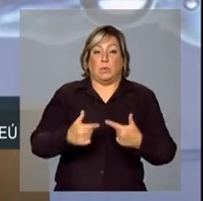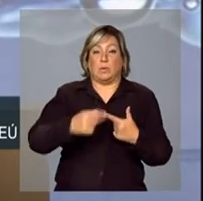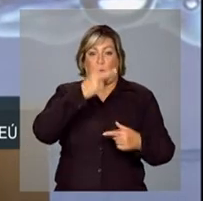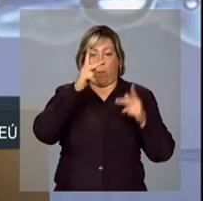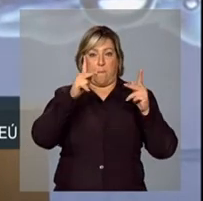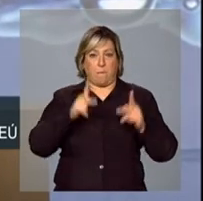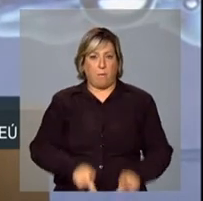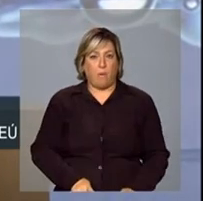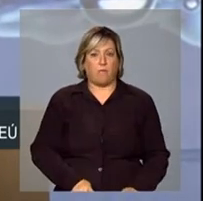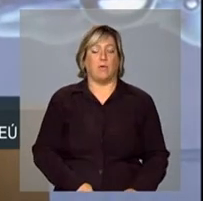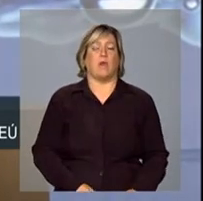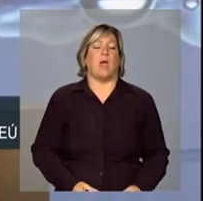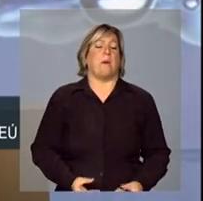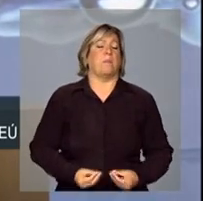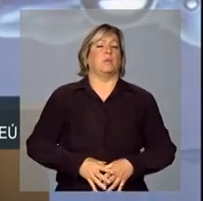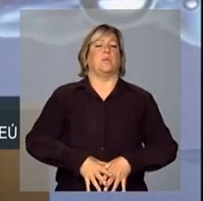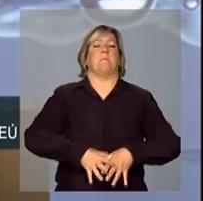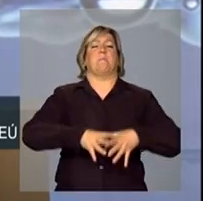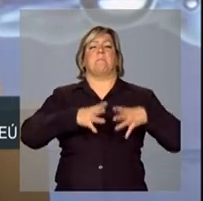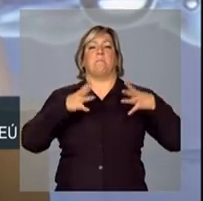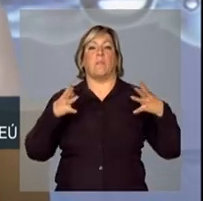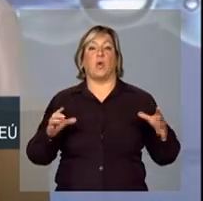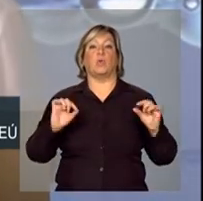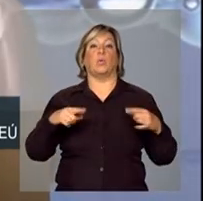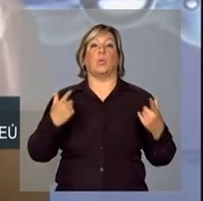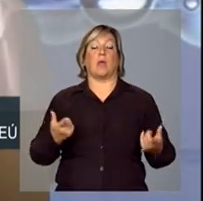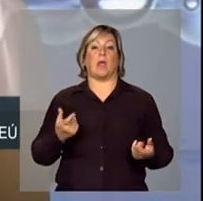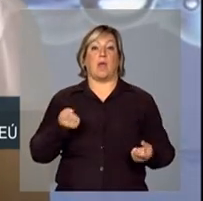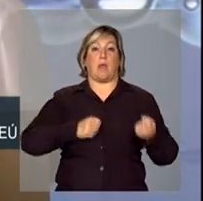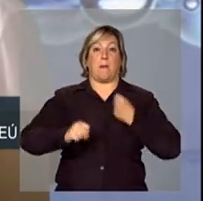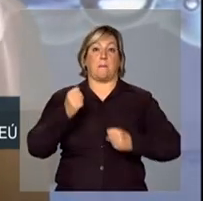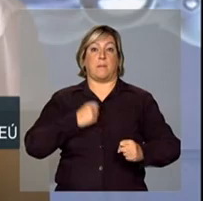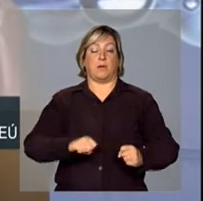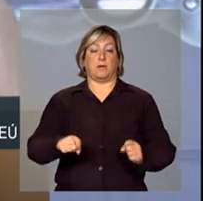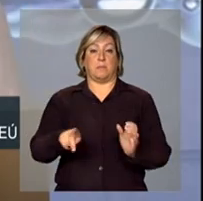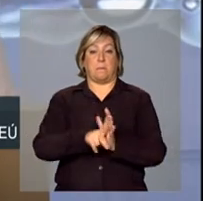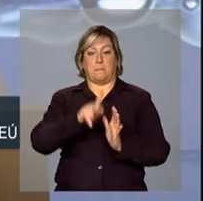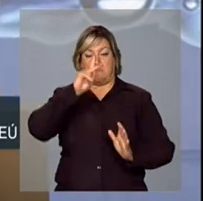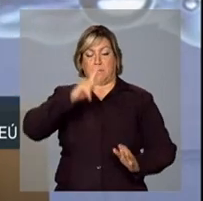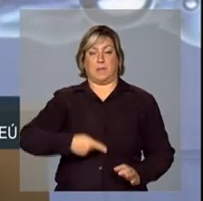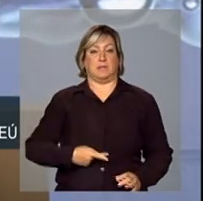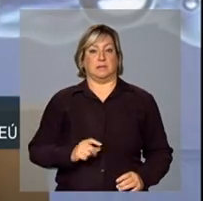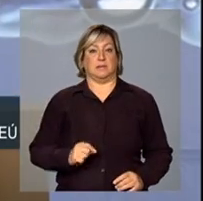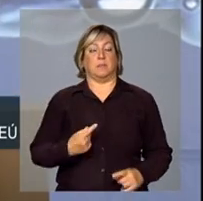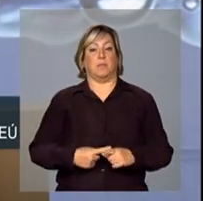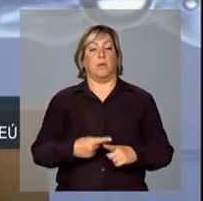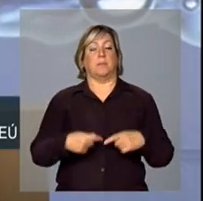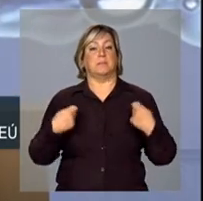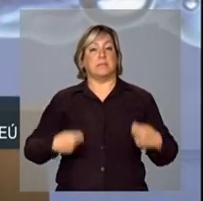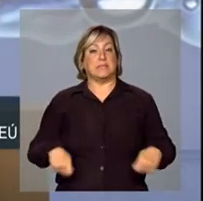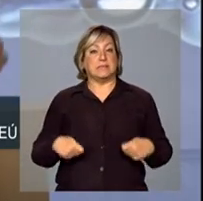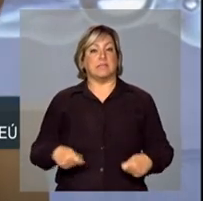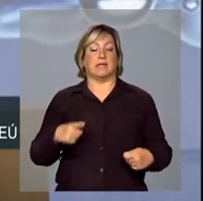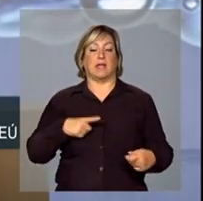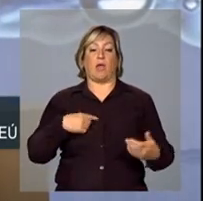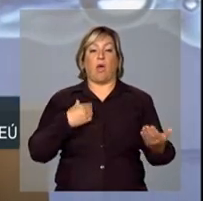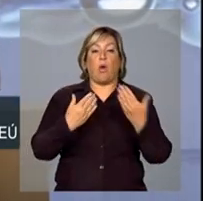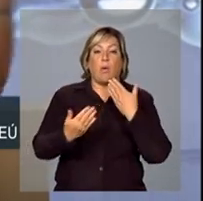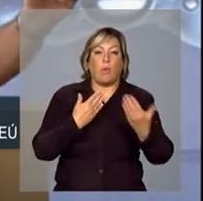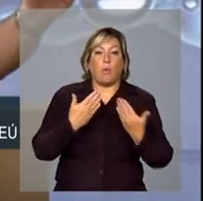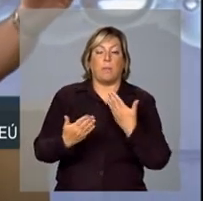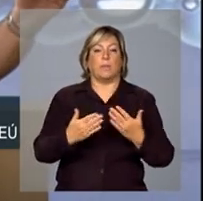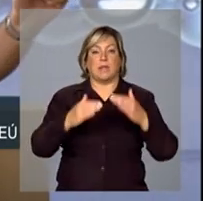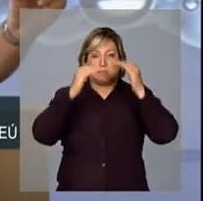que as ambições pessoais, que a luta do povo exige a capacidade de dialogar, de respeitar